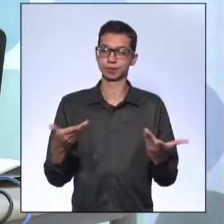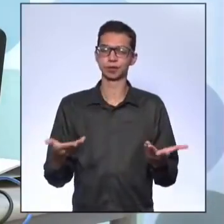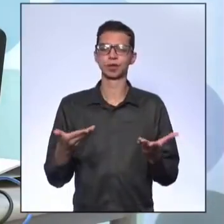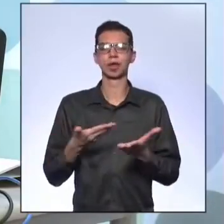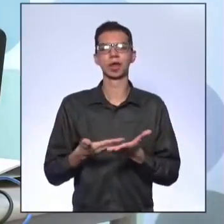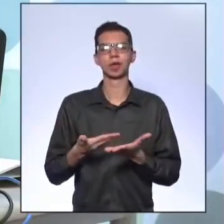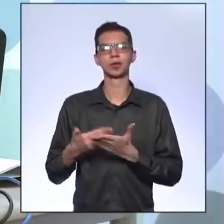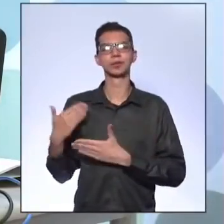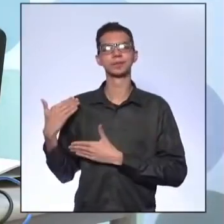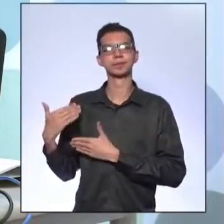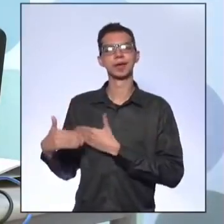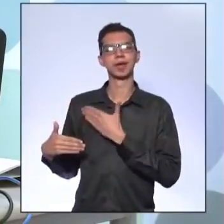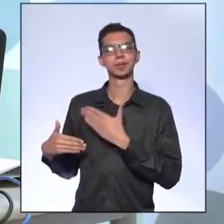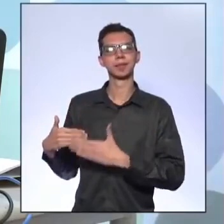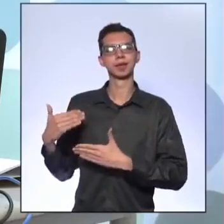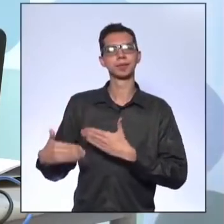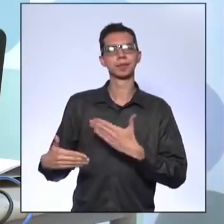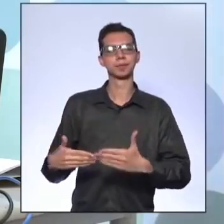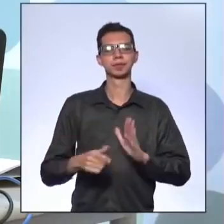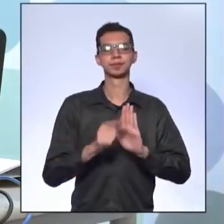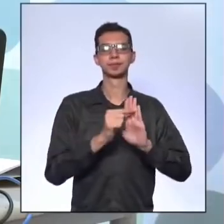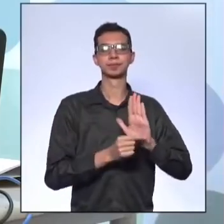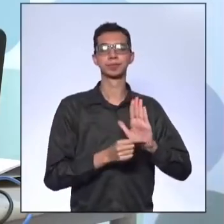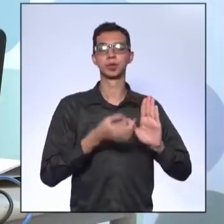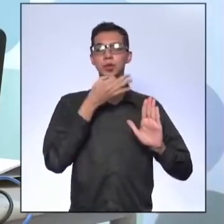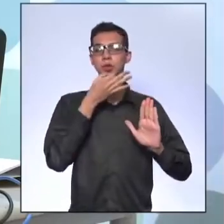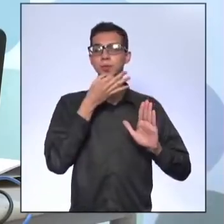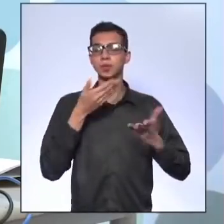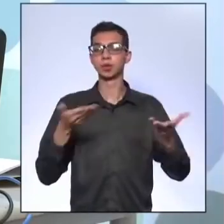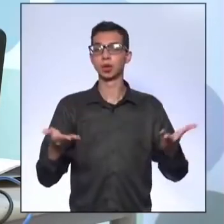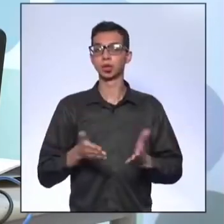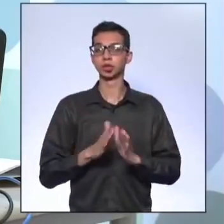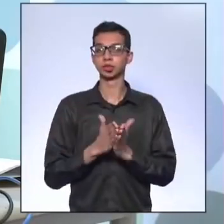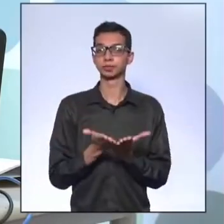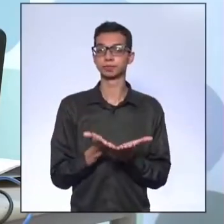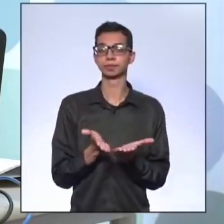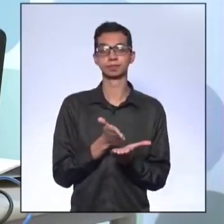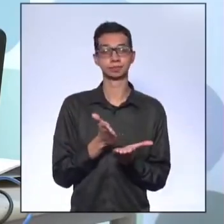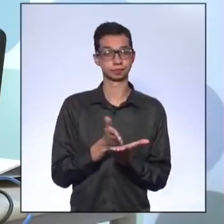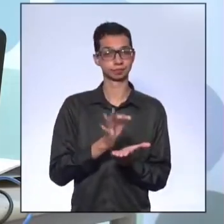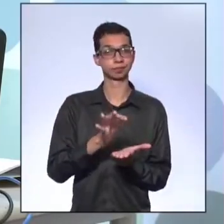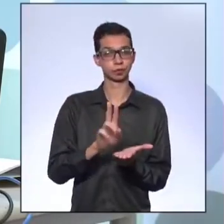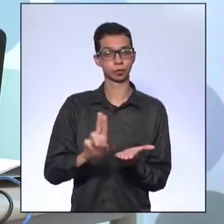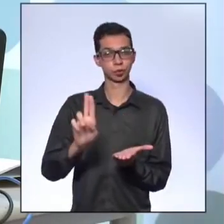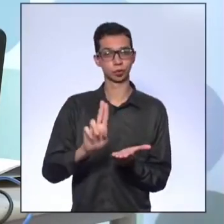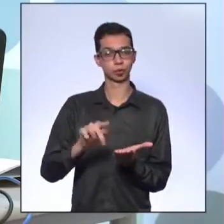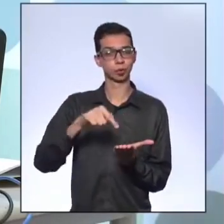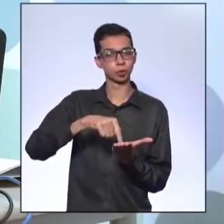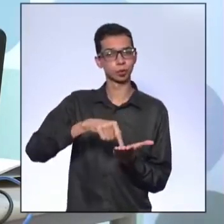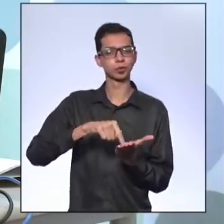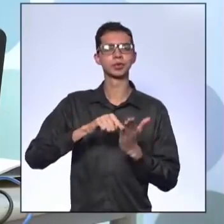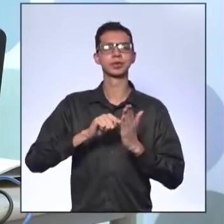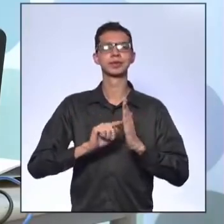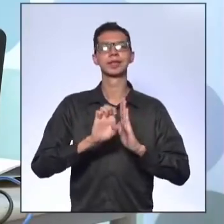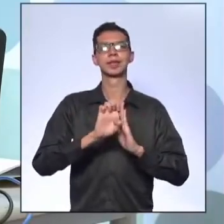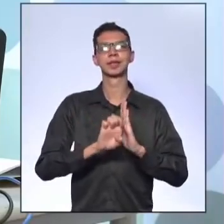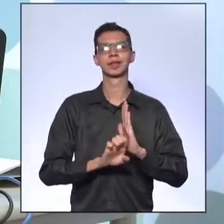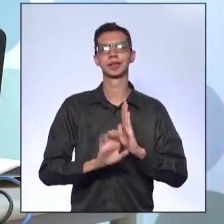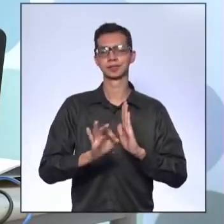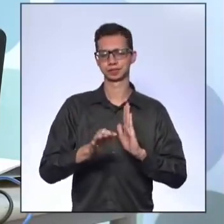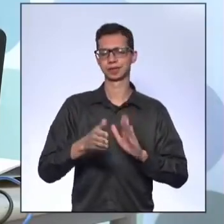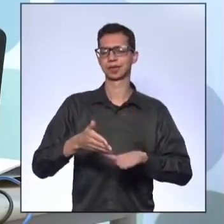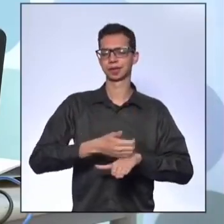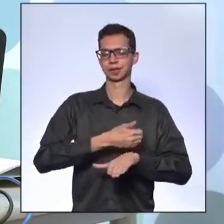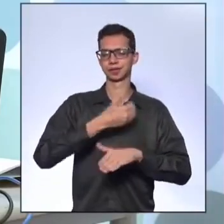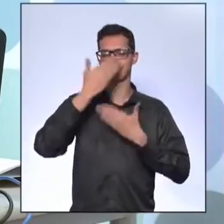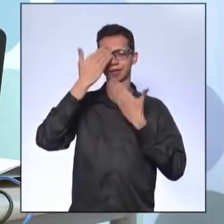aulas sobre artigo de opinião e hoje a gente vai para a apostila mesmo fazer os exercícios. Antes eu já quero agradecer aos professores que na